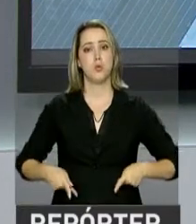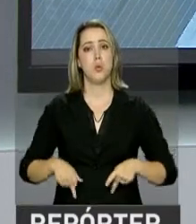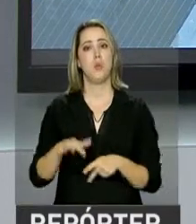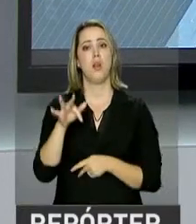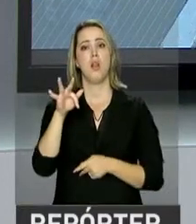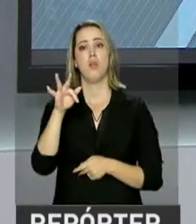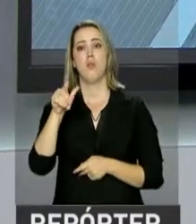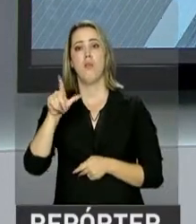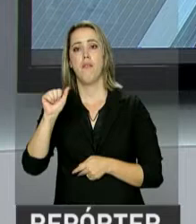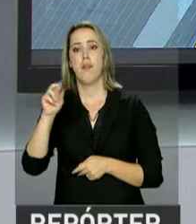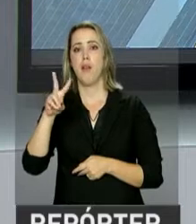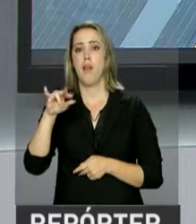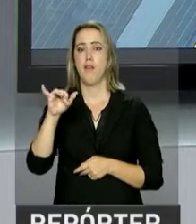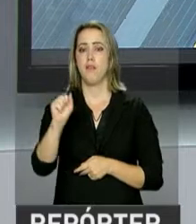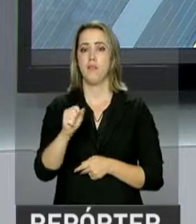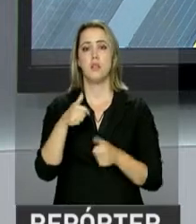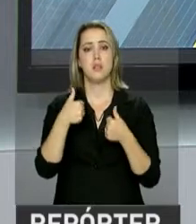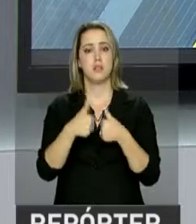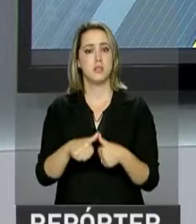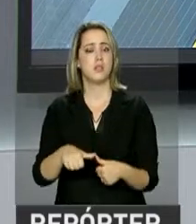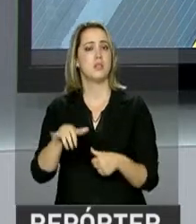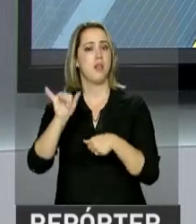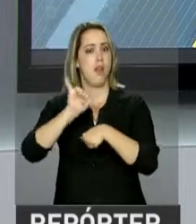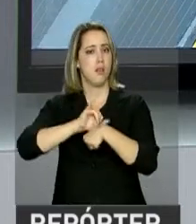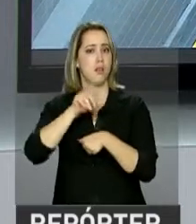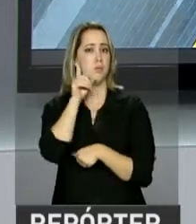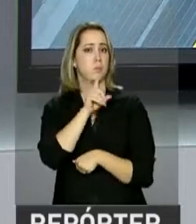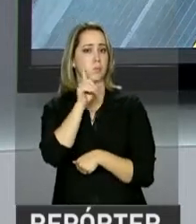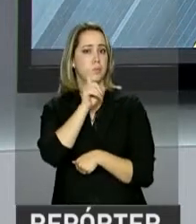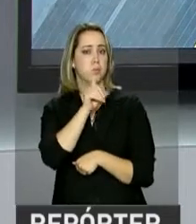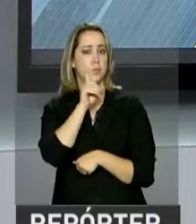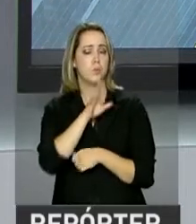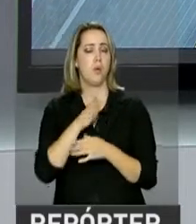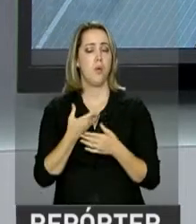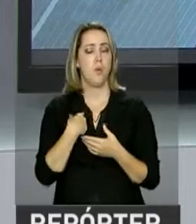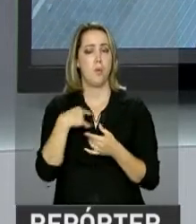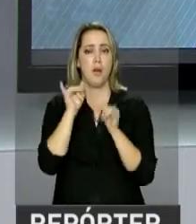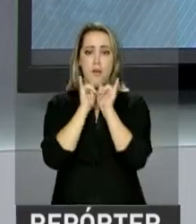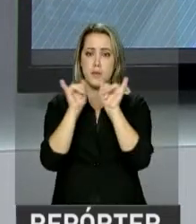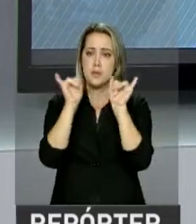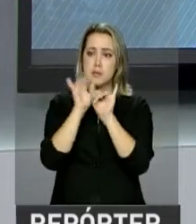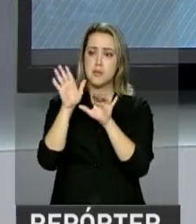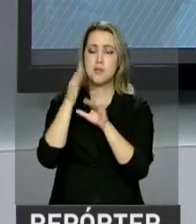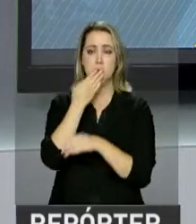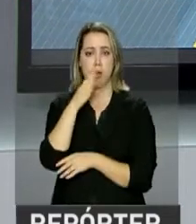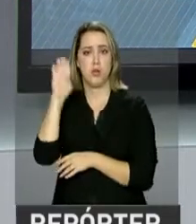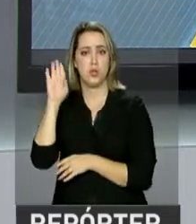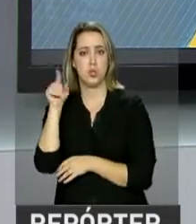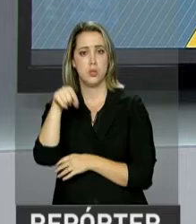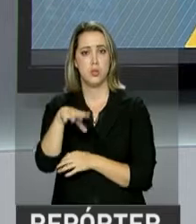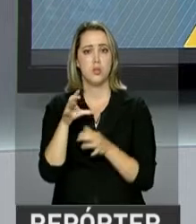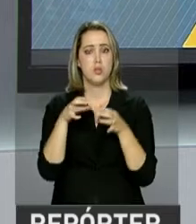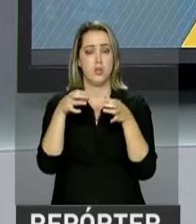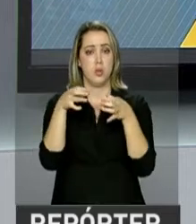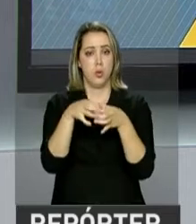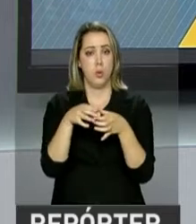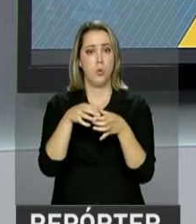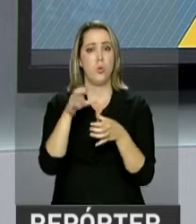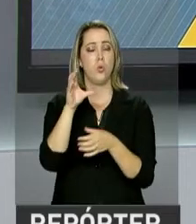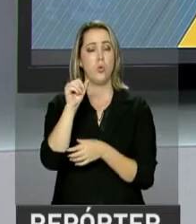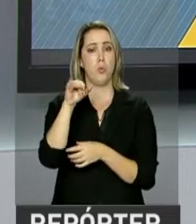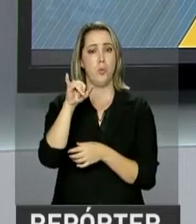nos estados unidos para divulgar a candidatura dela à comissão interamericana e direitos humanos